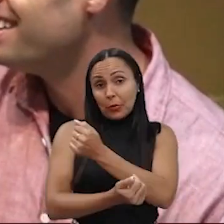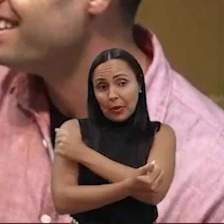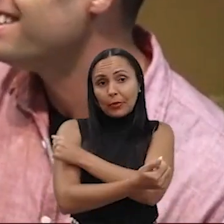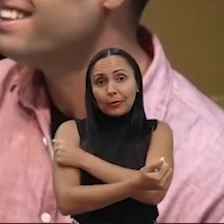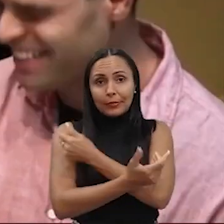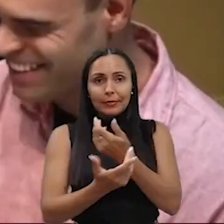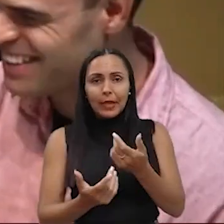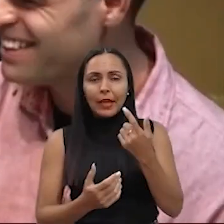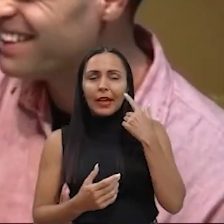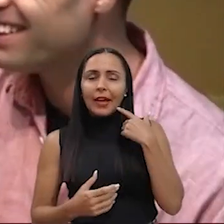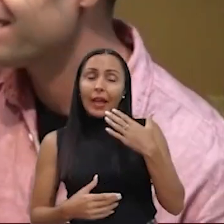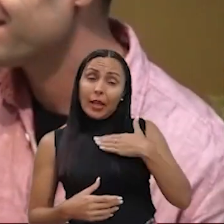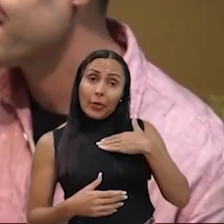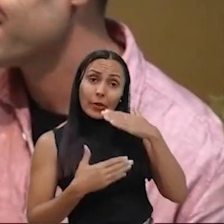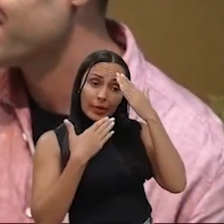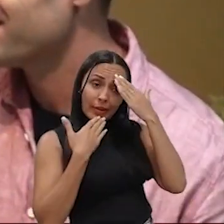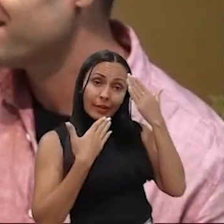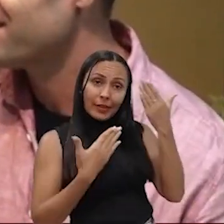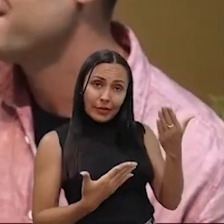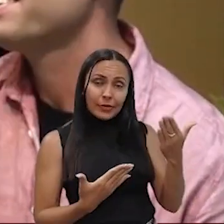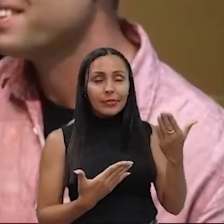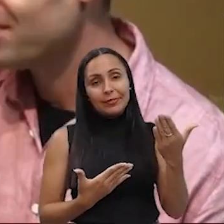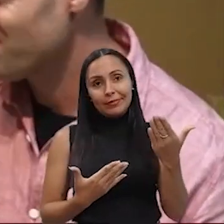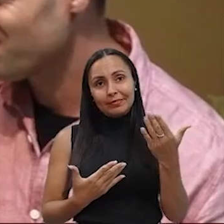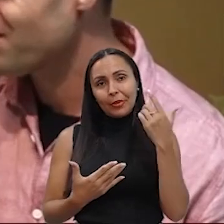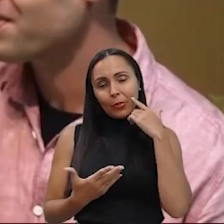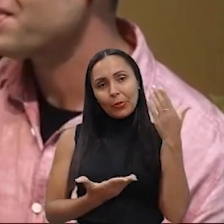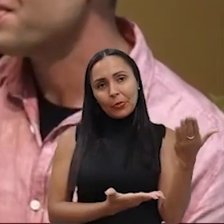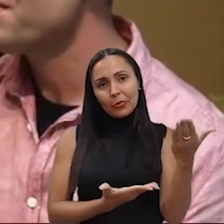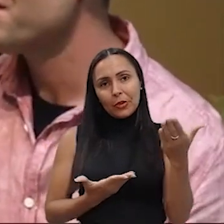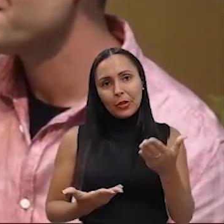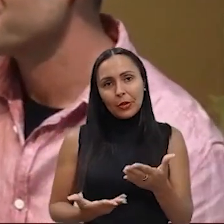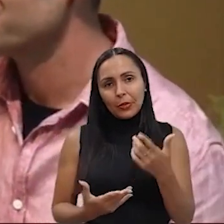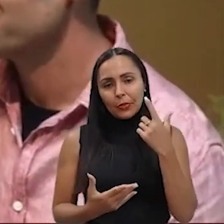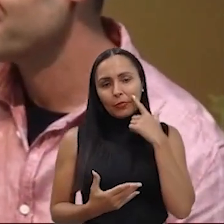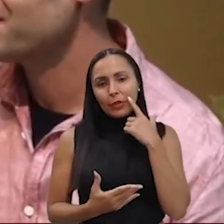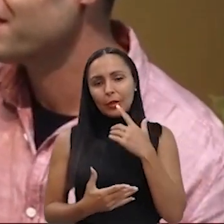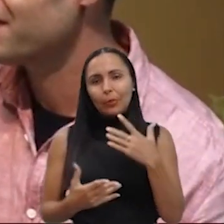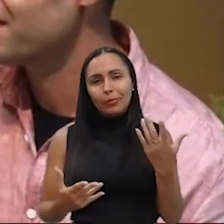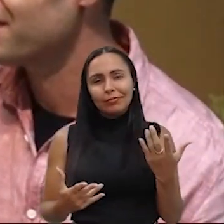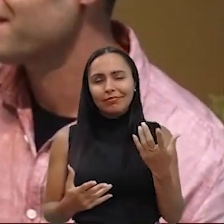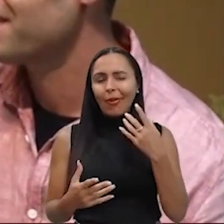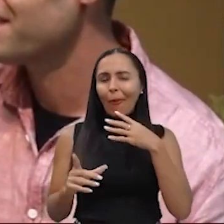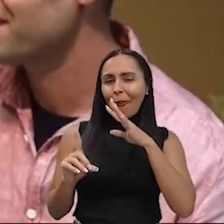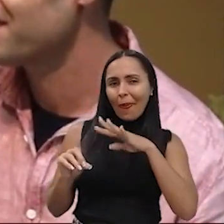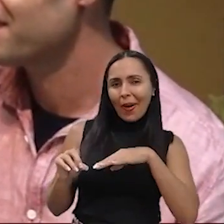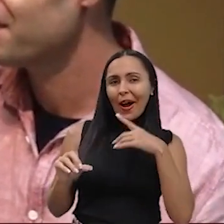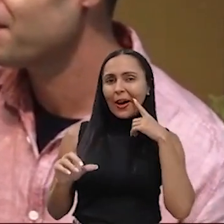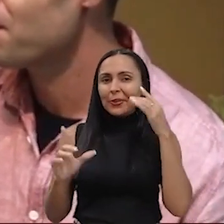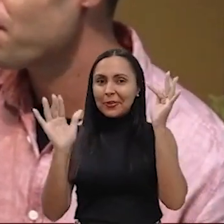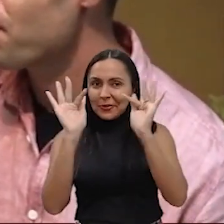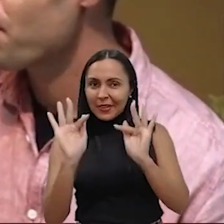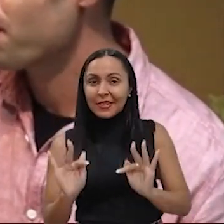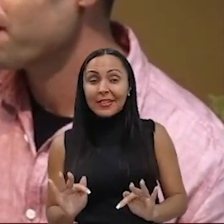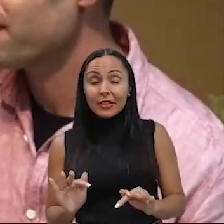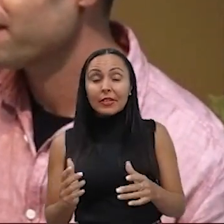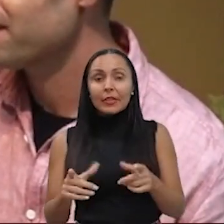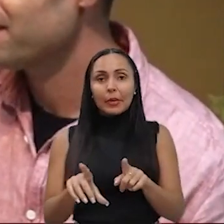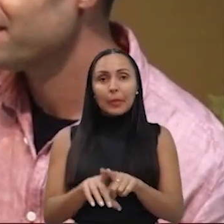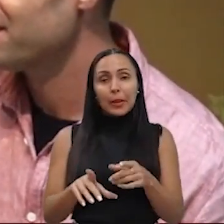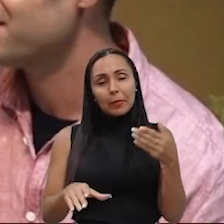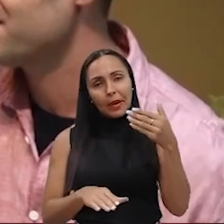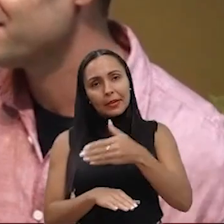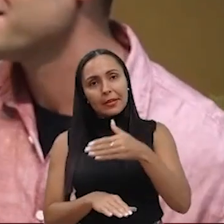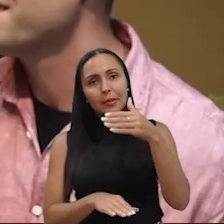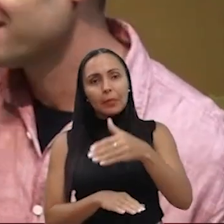que agradeço o convite e fico extremamente honrado e feliz de estar participando desse momento,